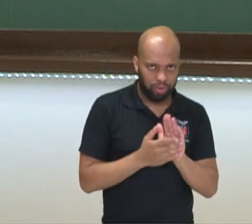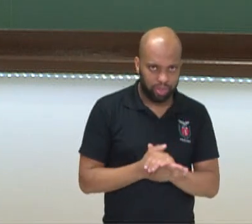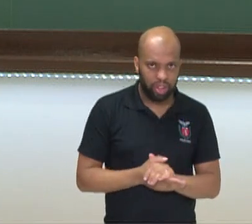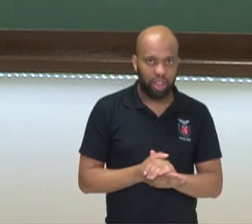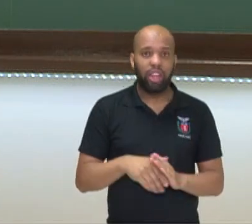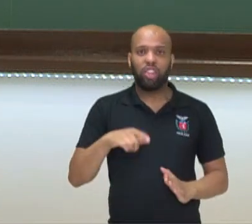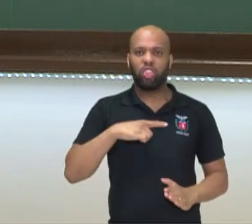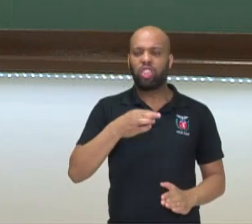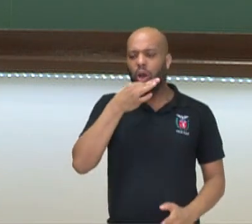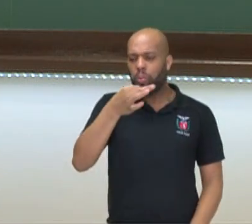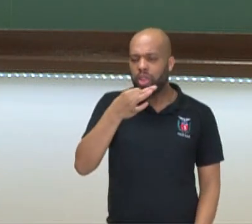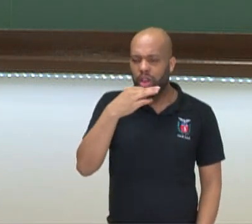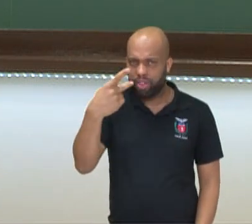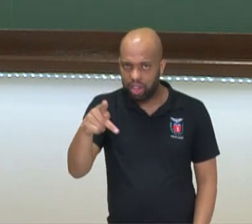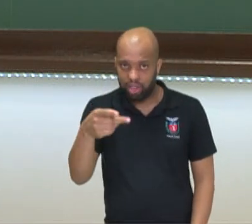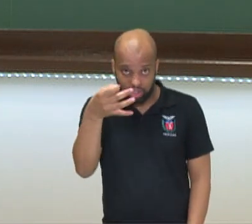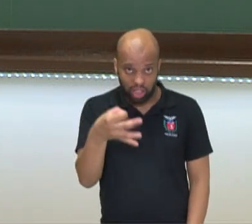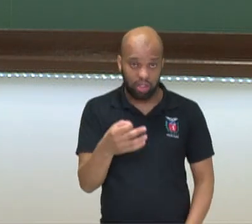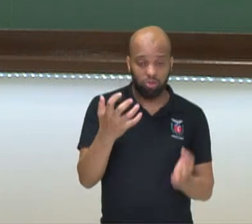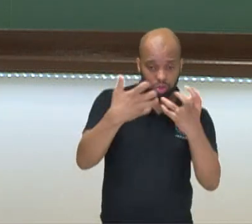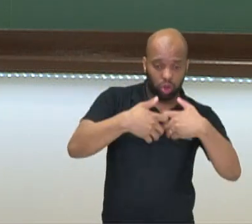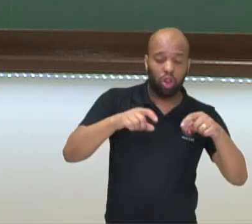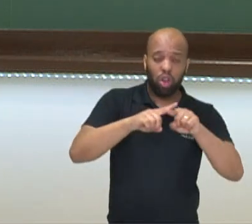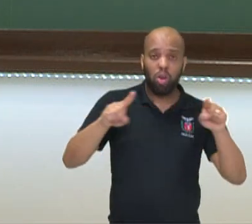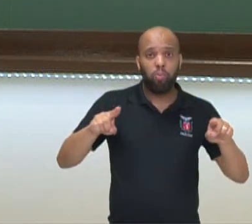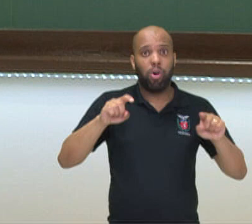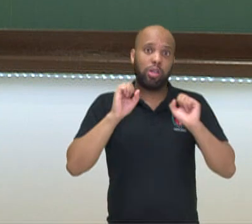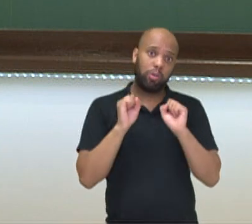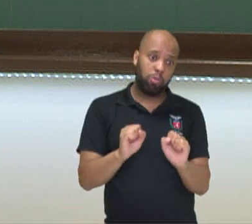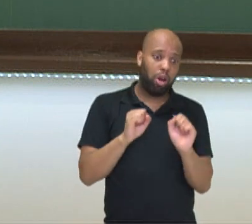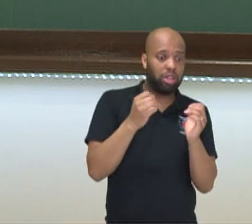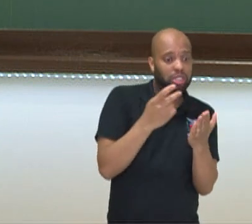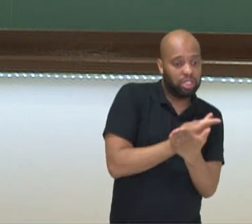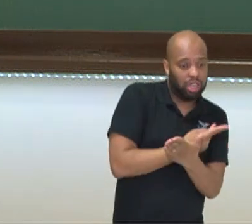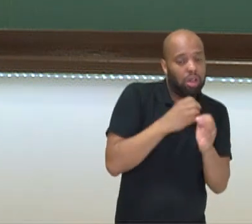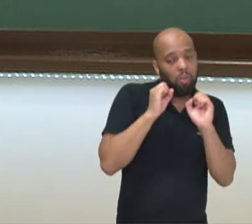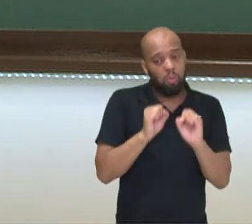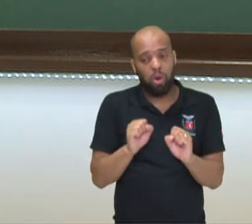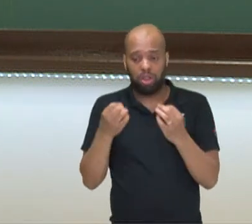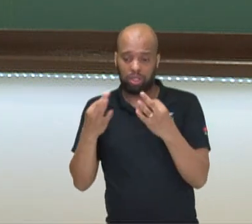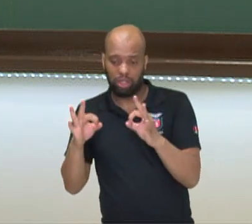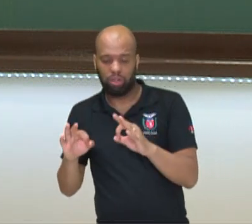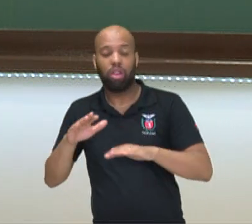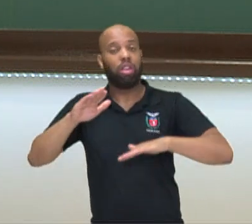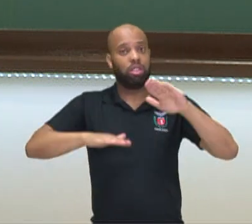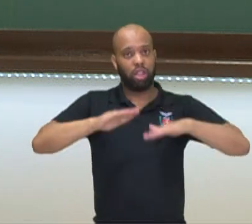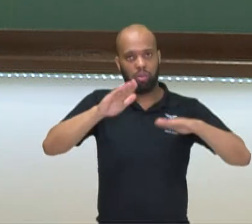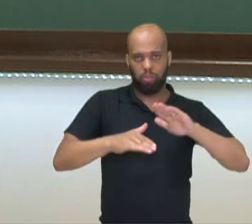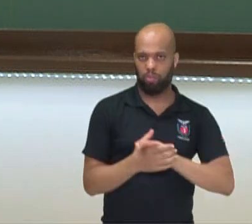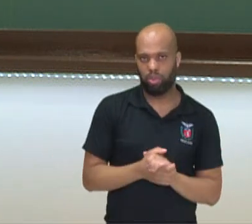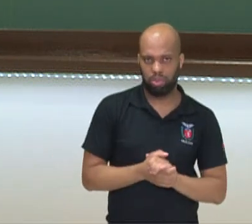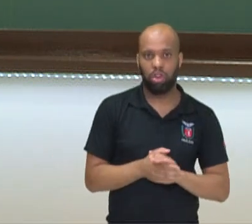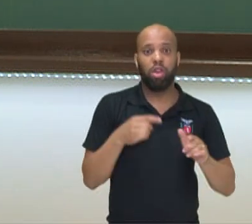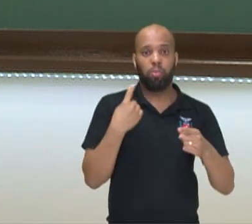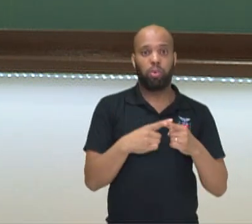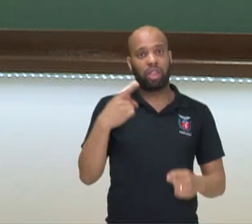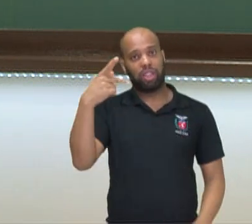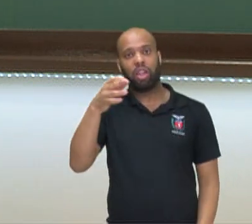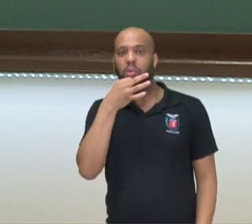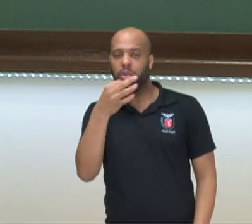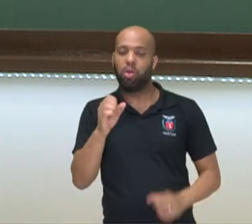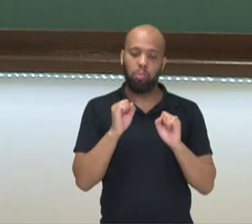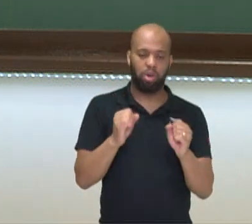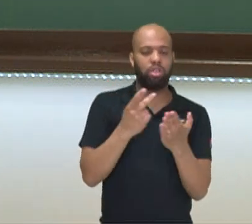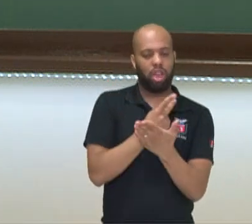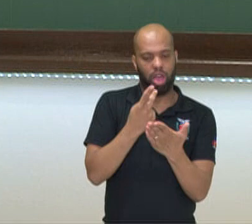funcionou? Funcionou, então ele poderia estar correto. Mas existem outros palpites? Existem. Então pode ser que aquele palpite do Denis não fosse correto,